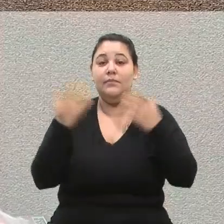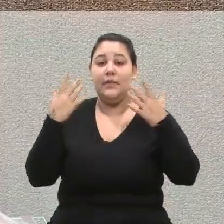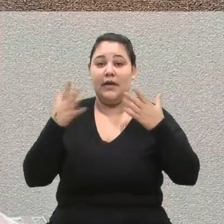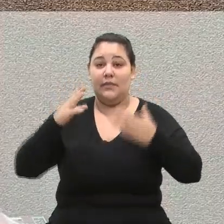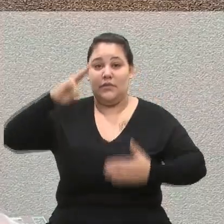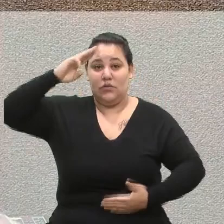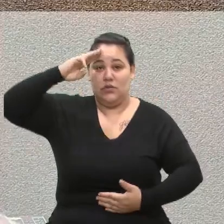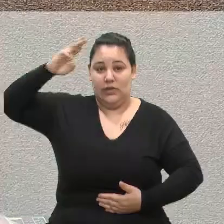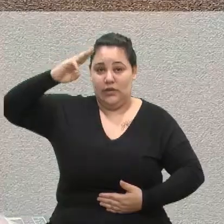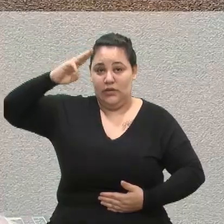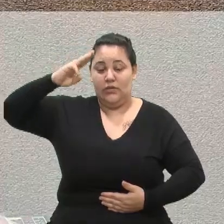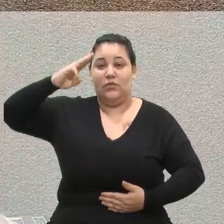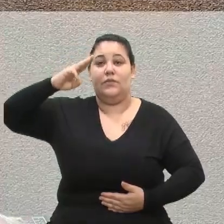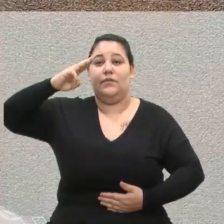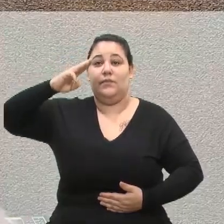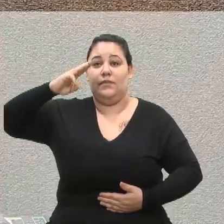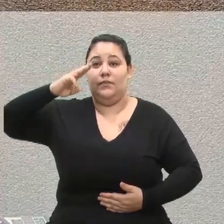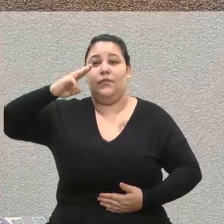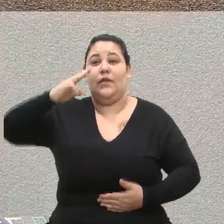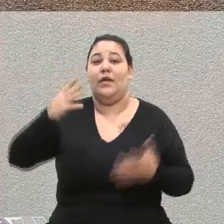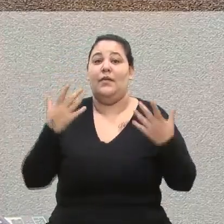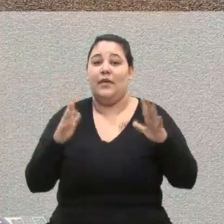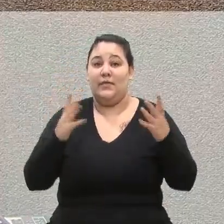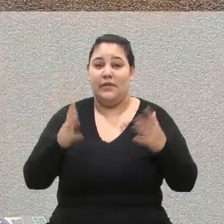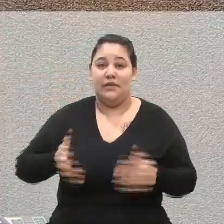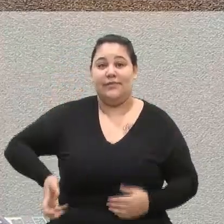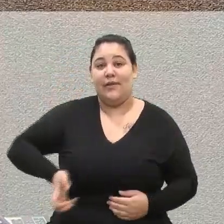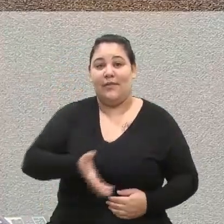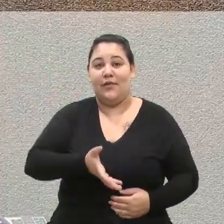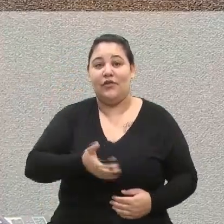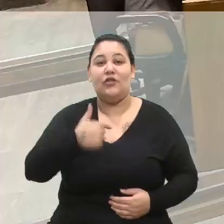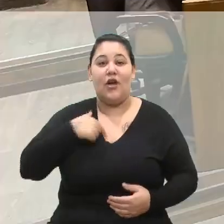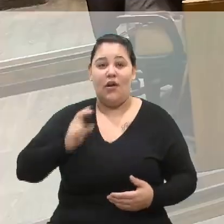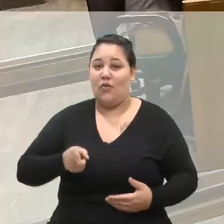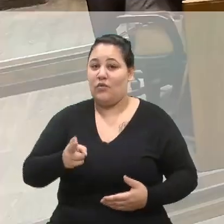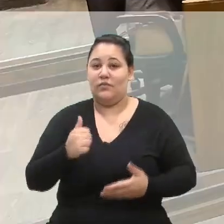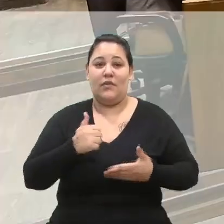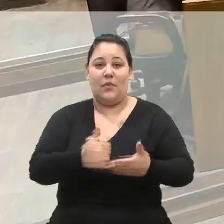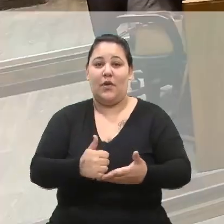Escoteiro, parabéns ao pessoal da Bocha, contem sempre conosco. Obrigado, presidente. Com a palavra.